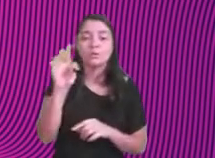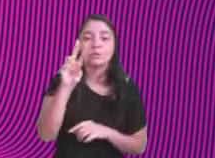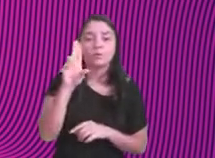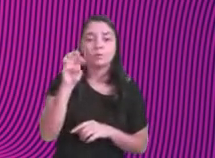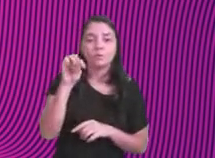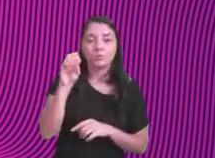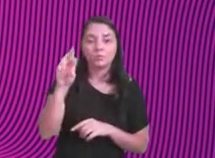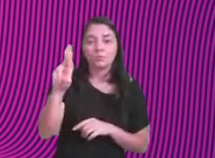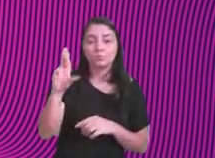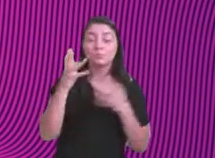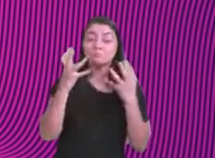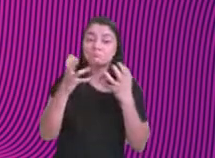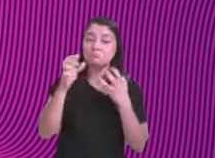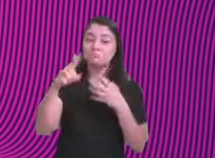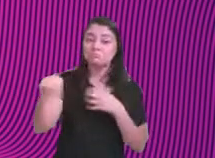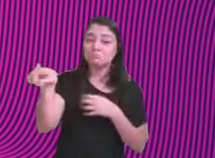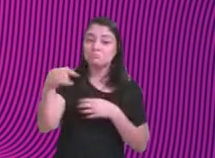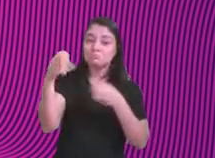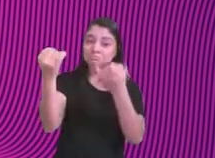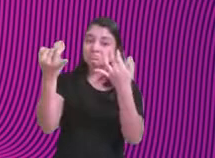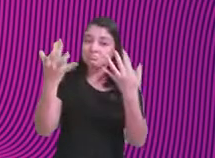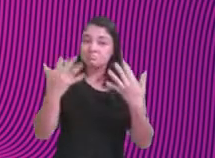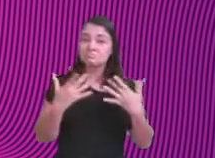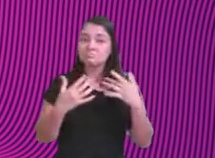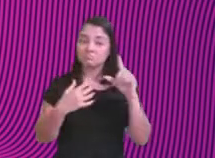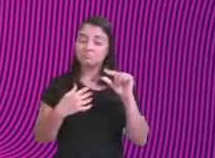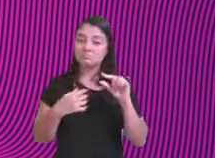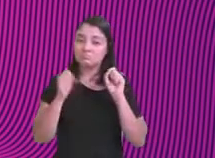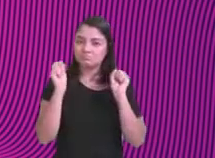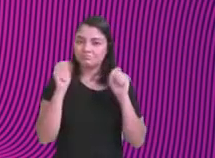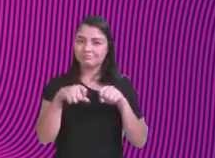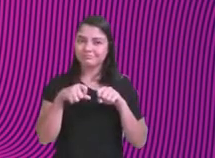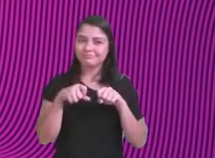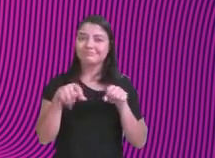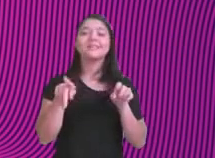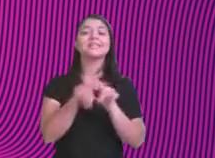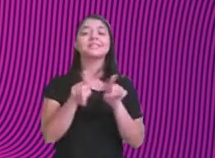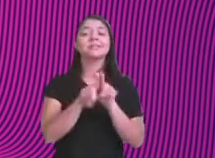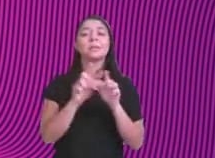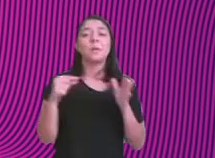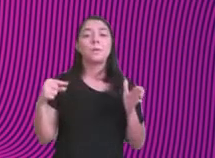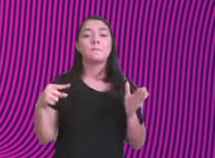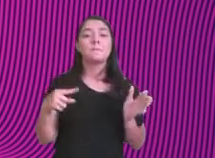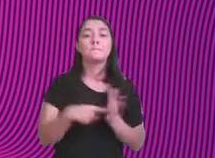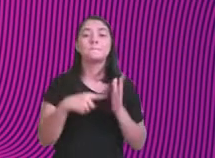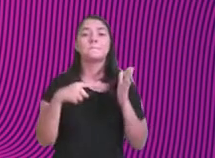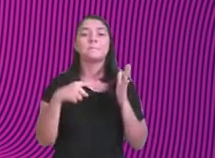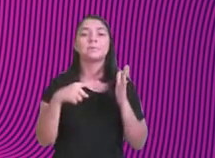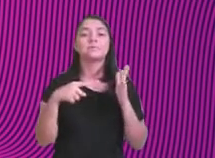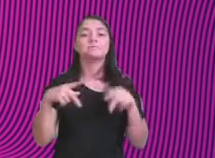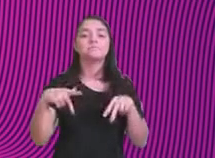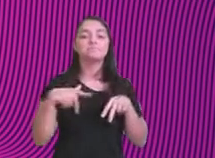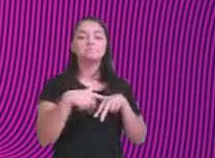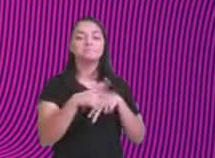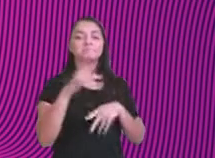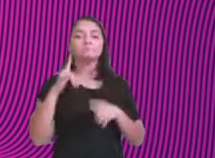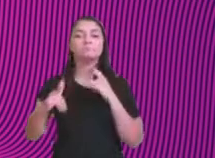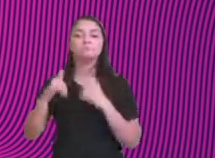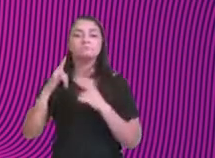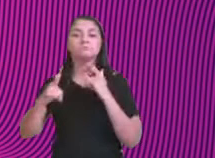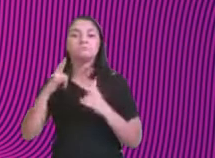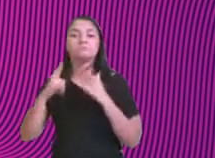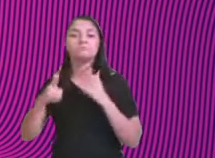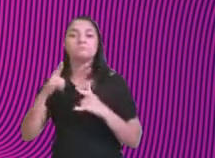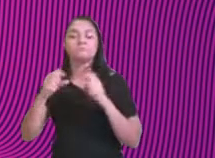vocês falassem um pouco sobre isso, né? E o impacto que a cirurgia robótica